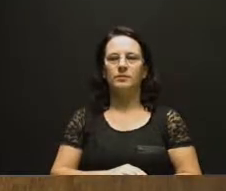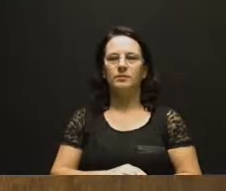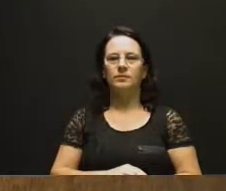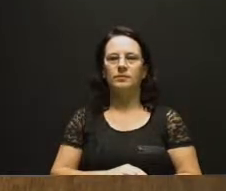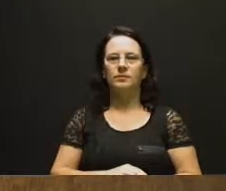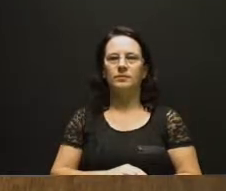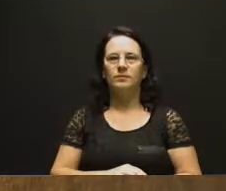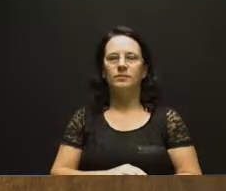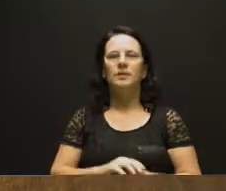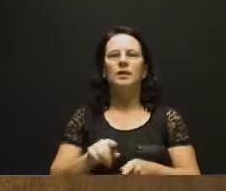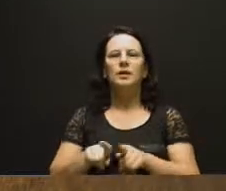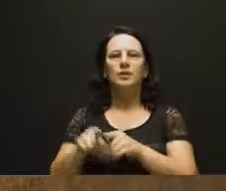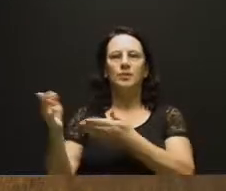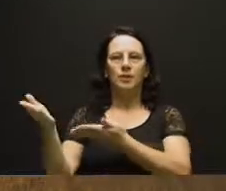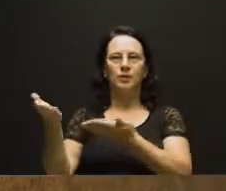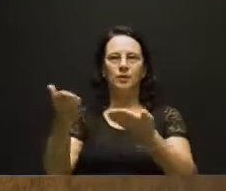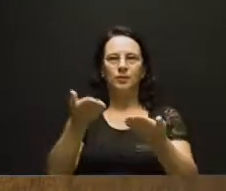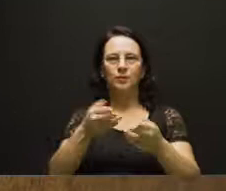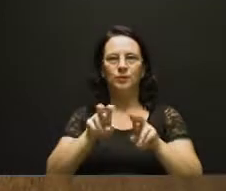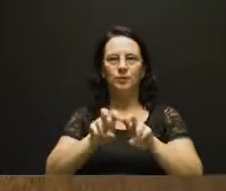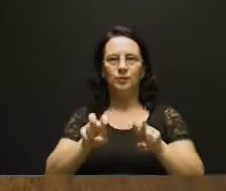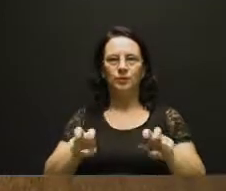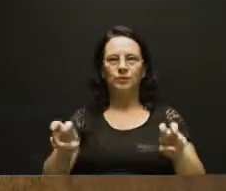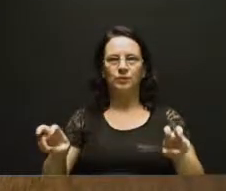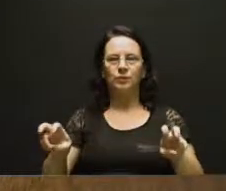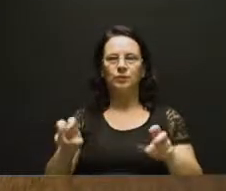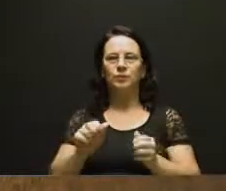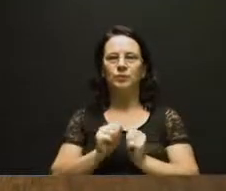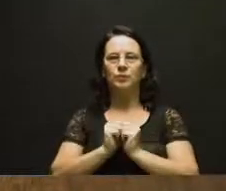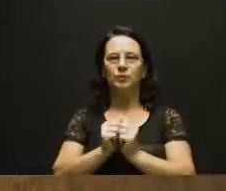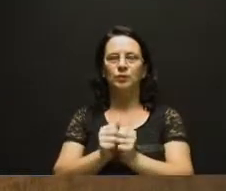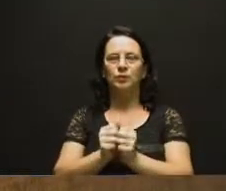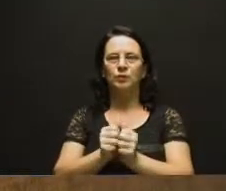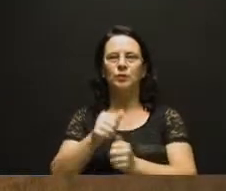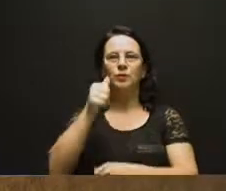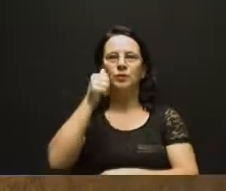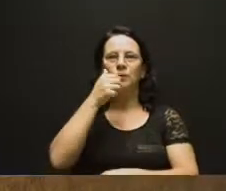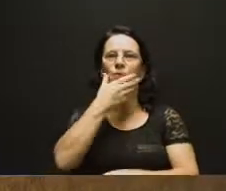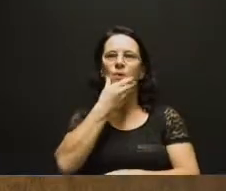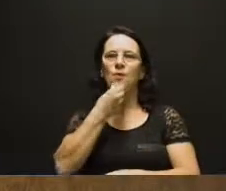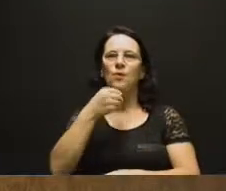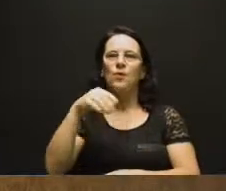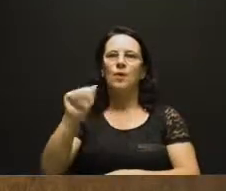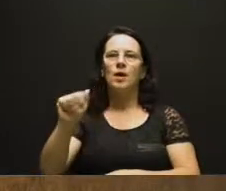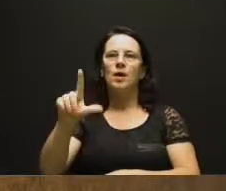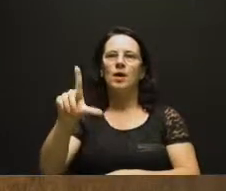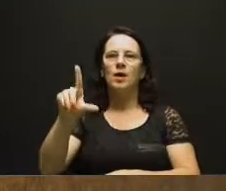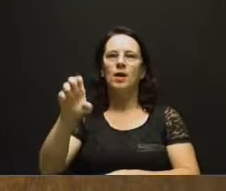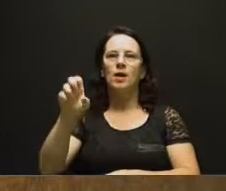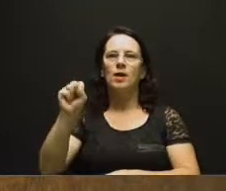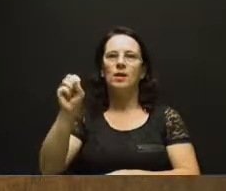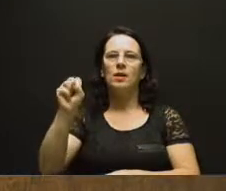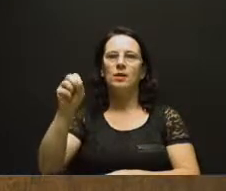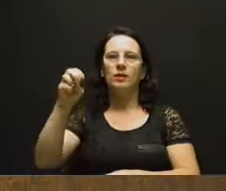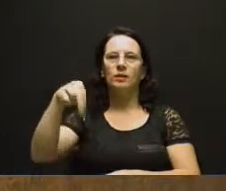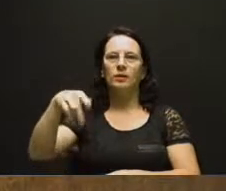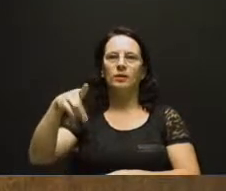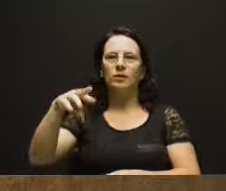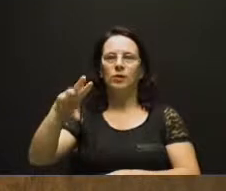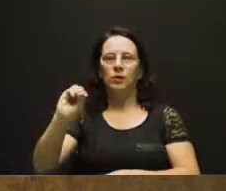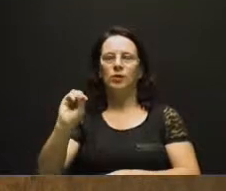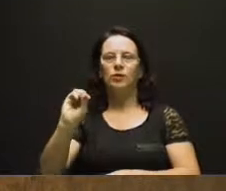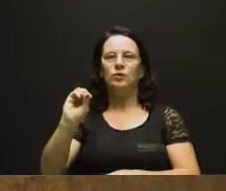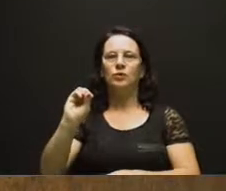convidamos também para compor a mesa alessandro oliveira presidente do conselho municipal